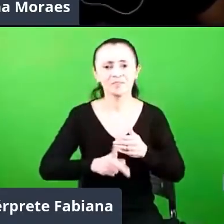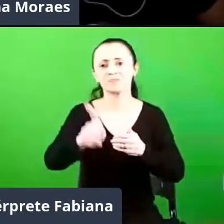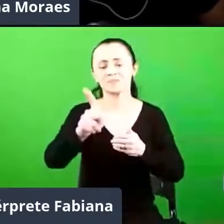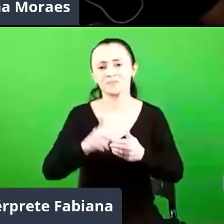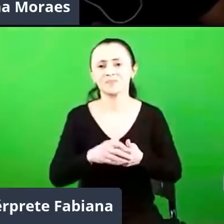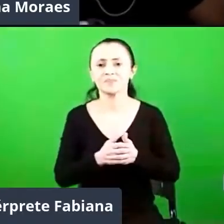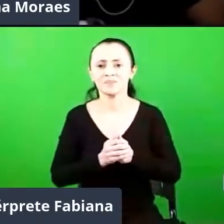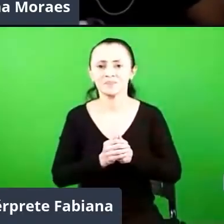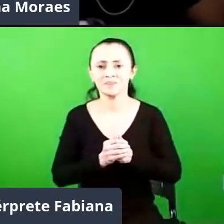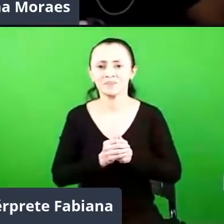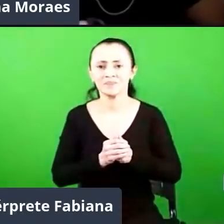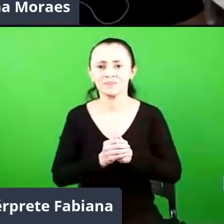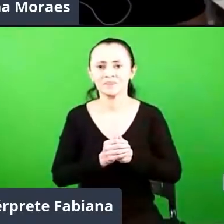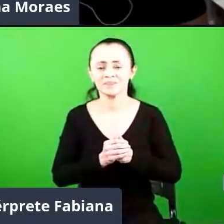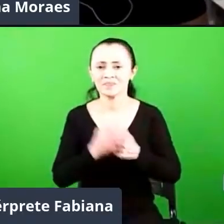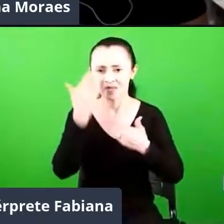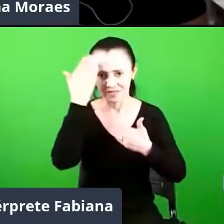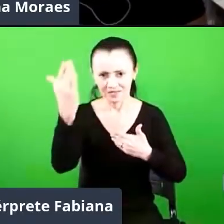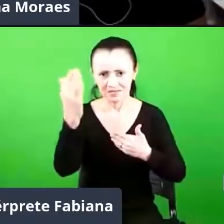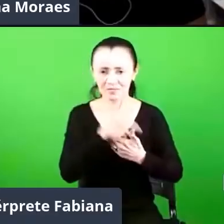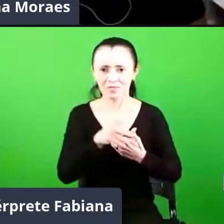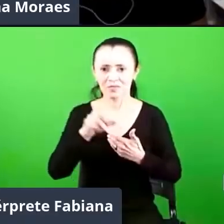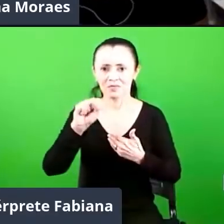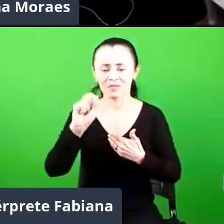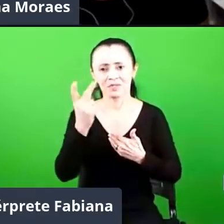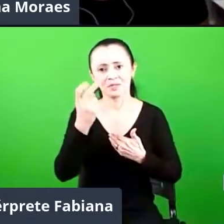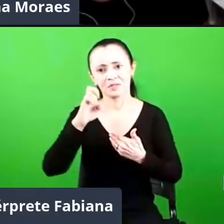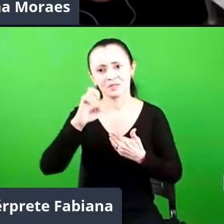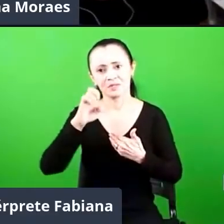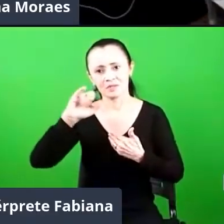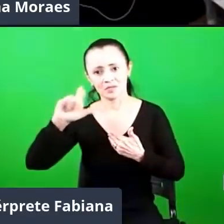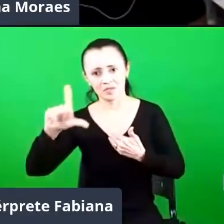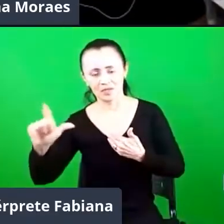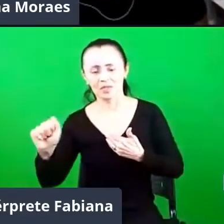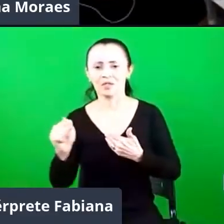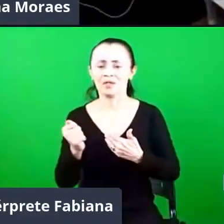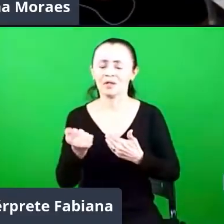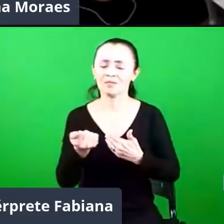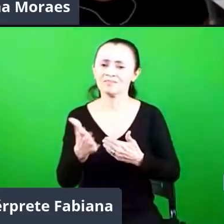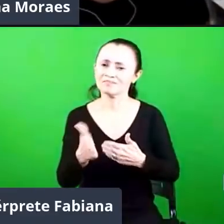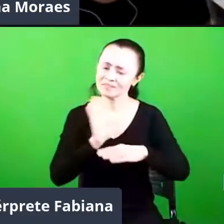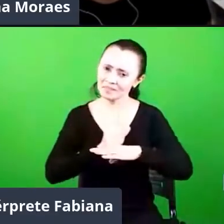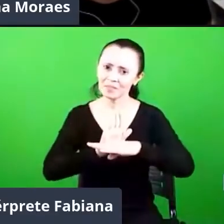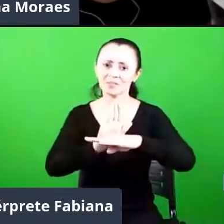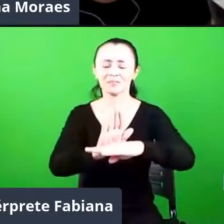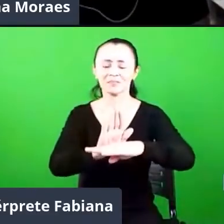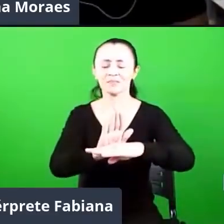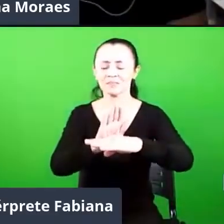Quero agradecer à professora Sheila, tá? A professora contribuiu muito, obrigada pela sua